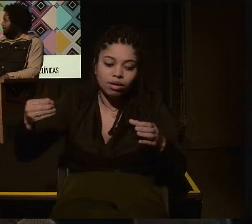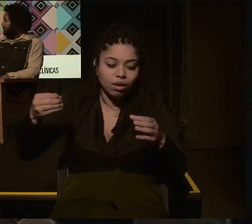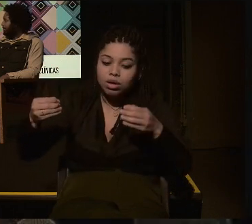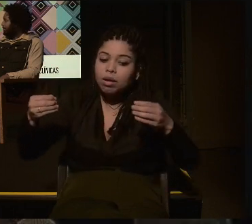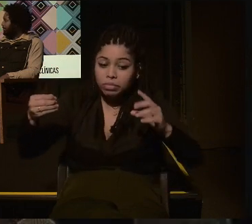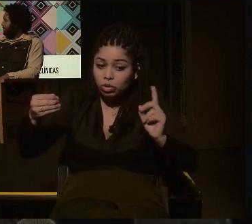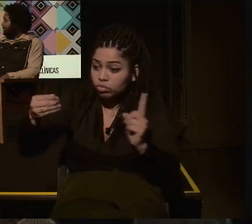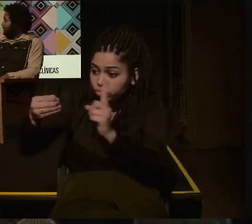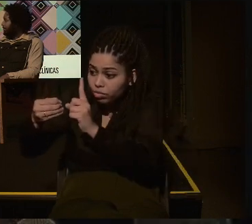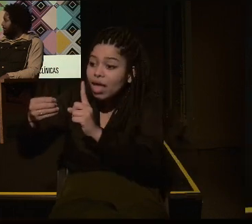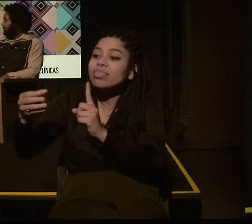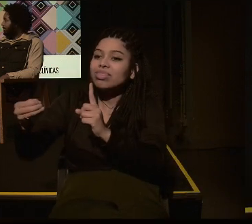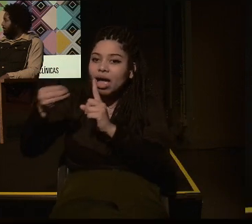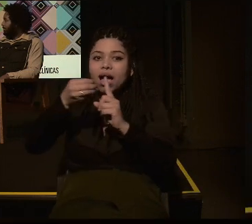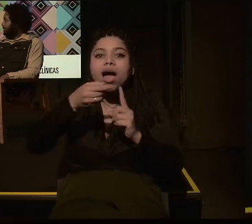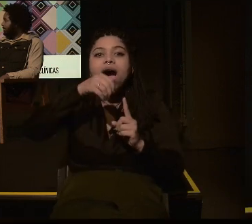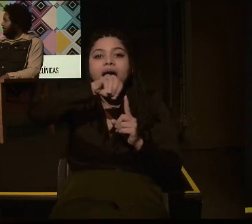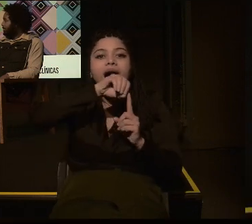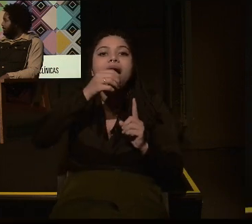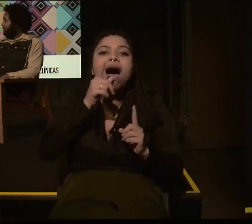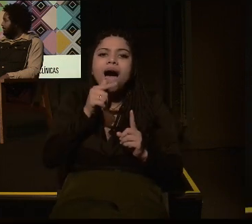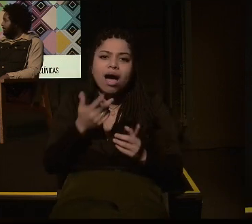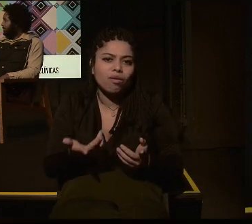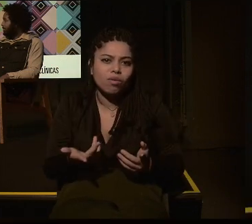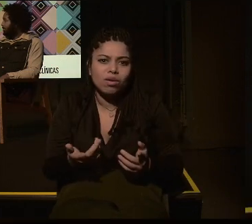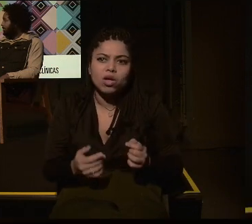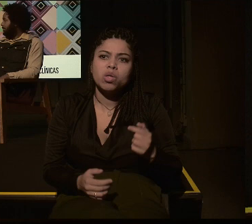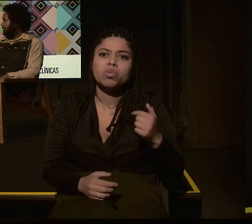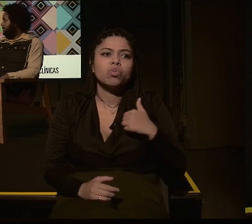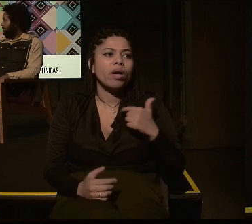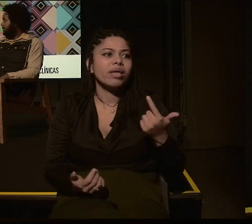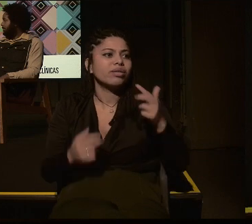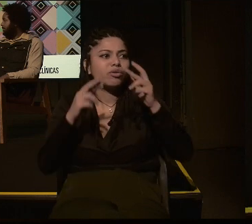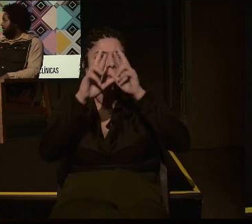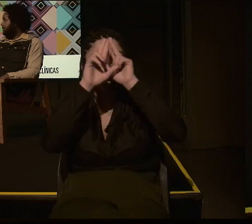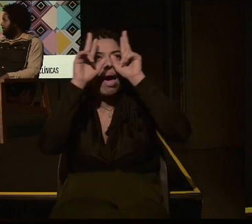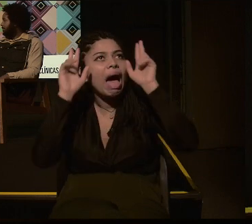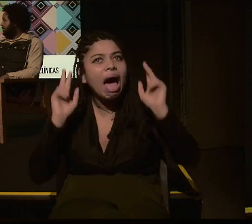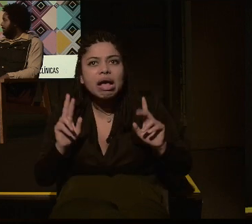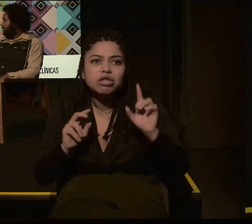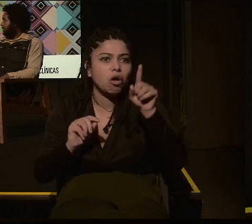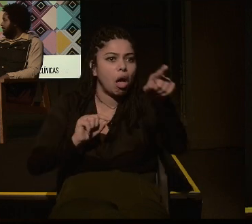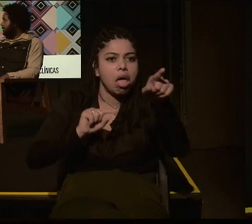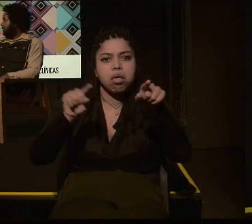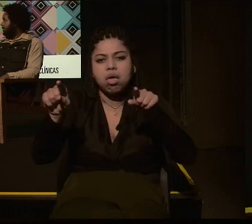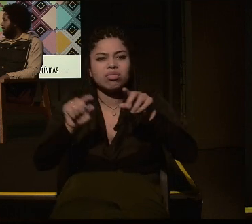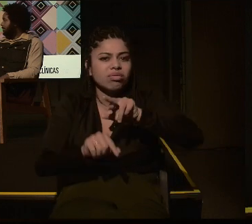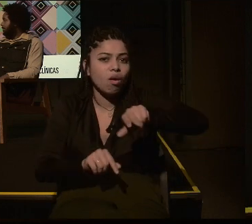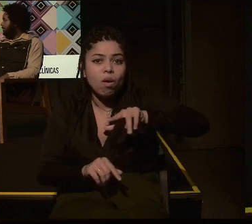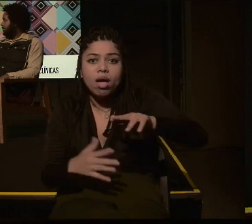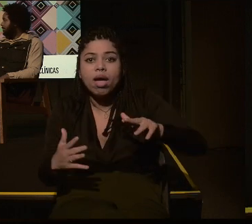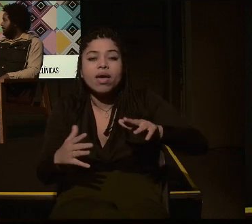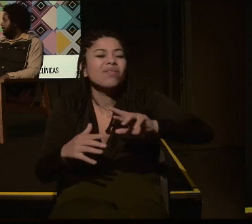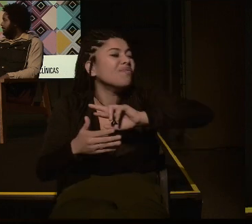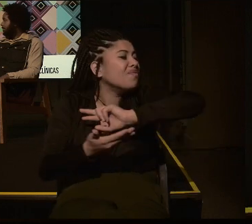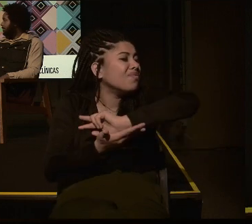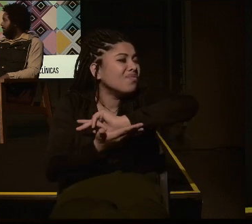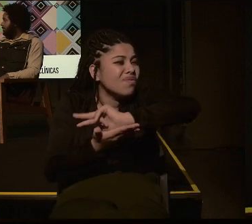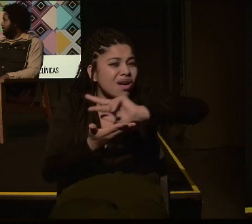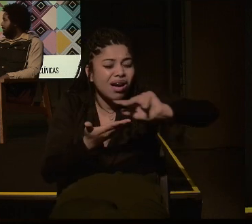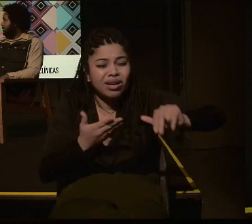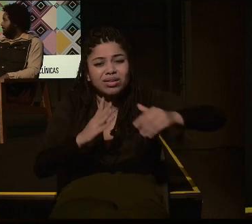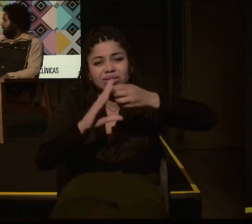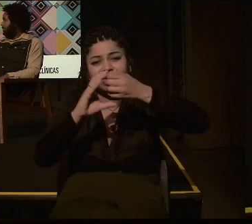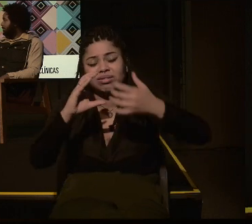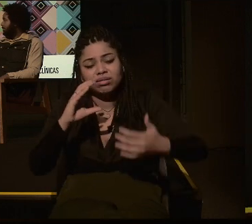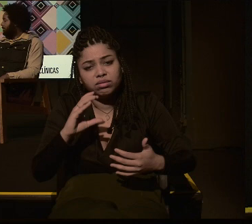ela não está para aquele ou para aquela. Não está apenas na dimensão racial. Ela está em diversos